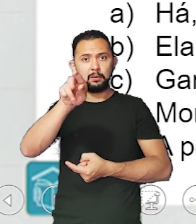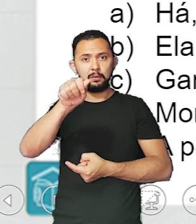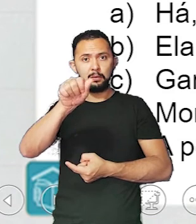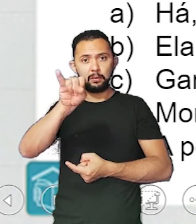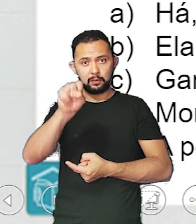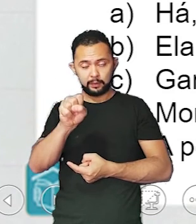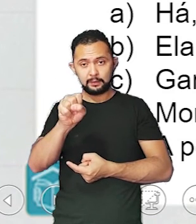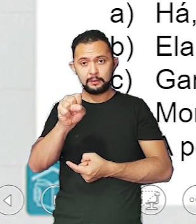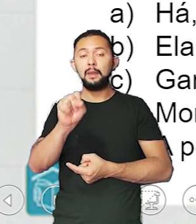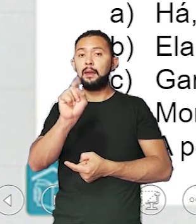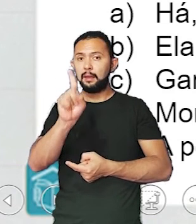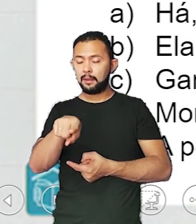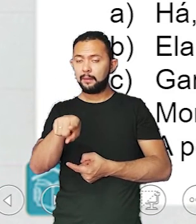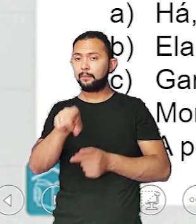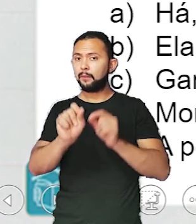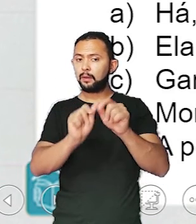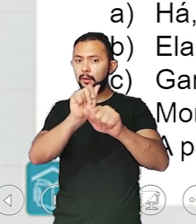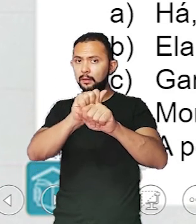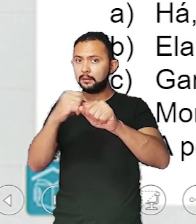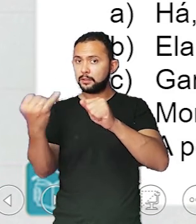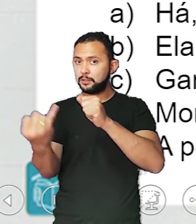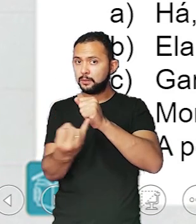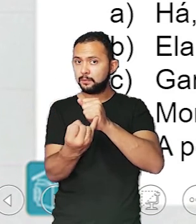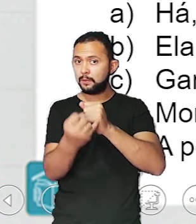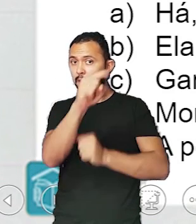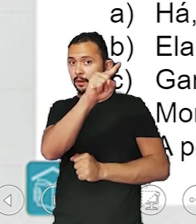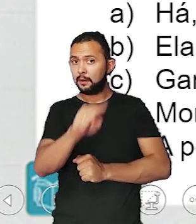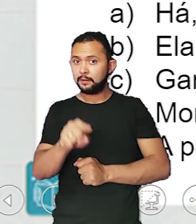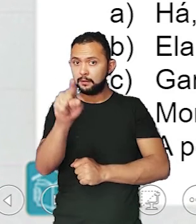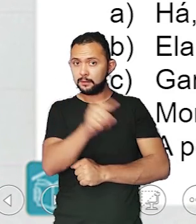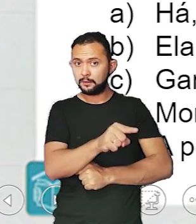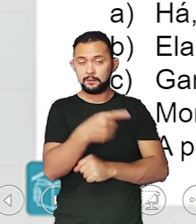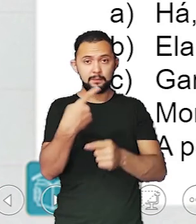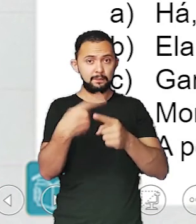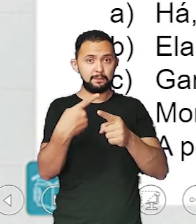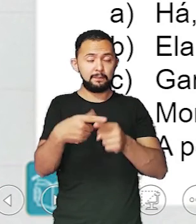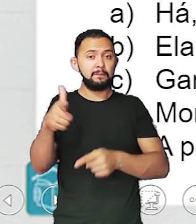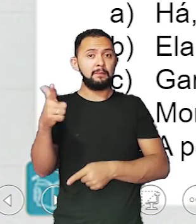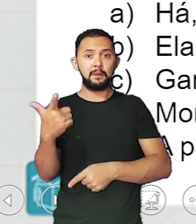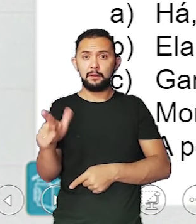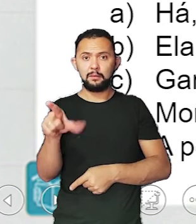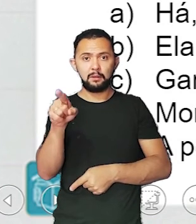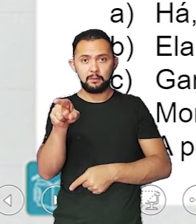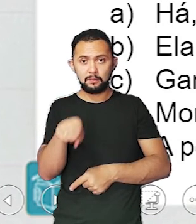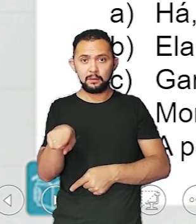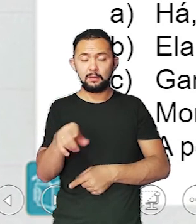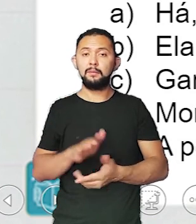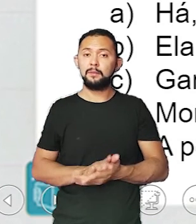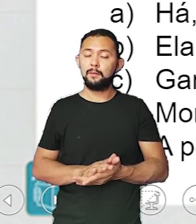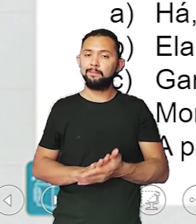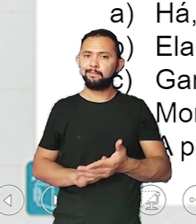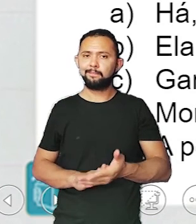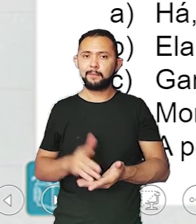igual aqui, só que é uma oração adjetiva restritiva, né? Porque não tem vírgula. ela se formou no mês em que